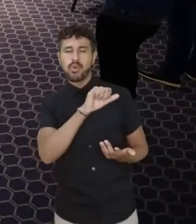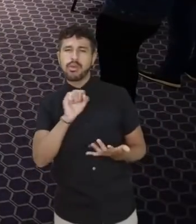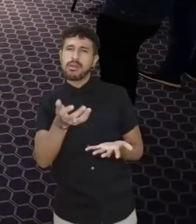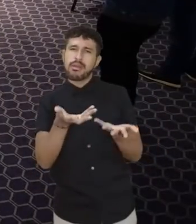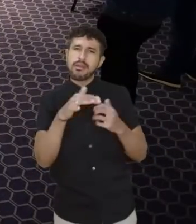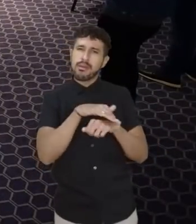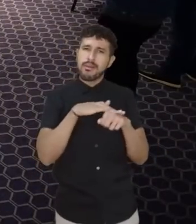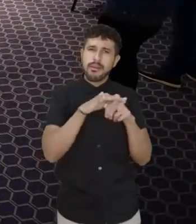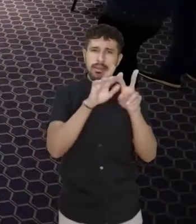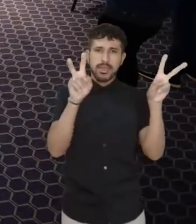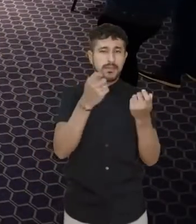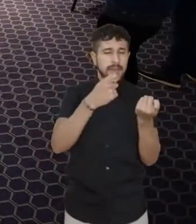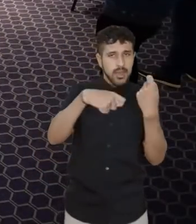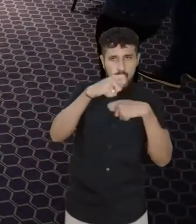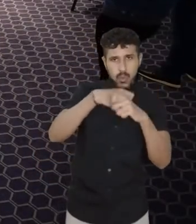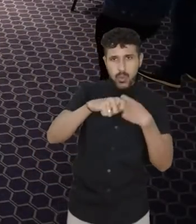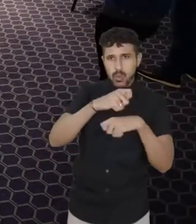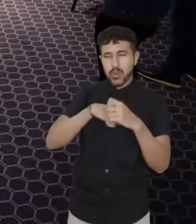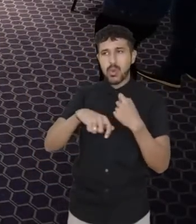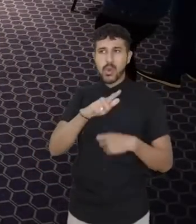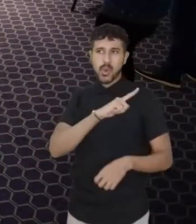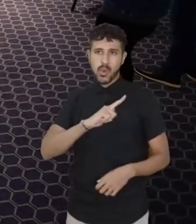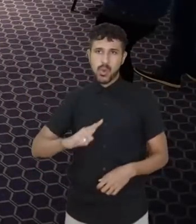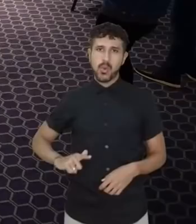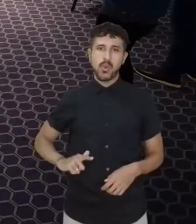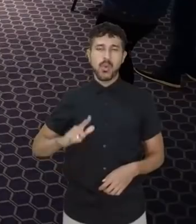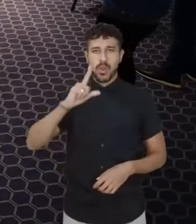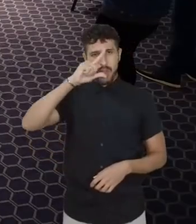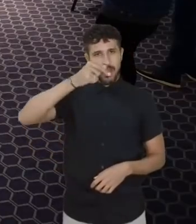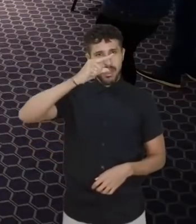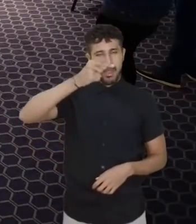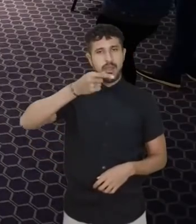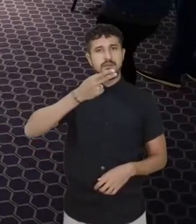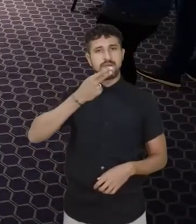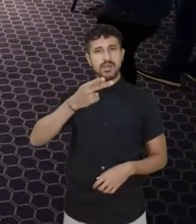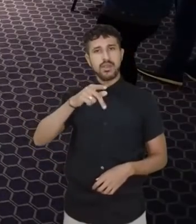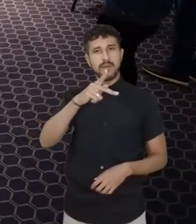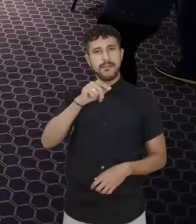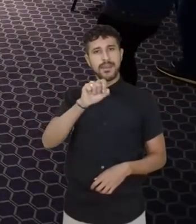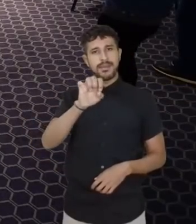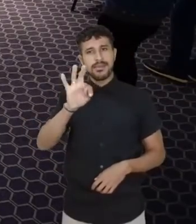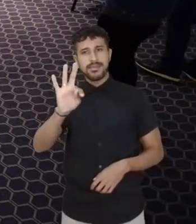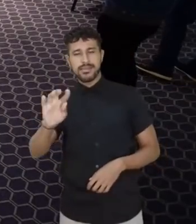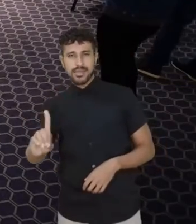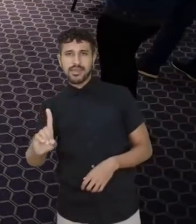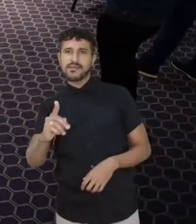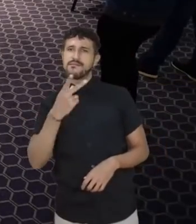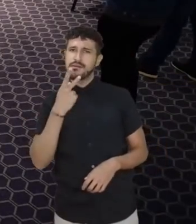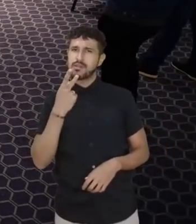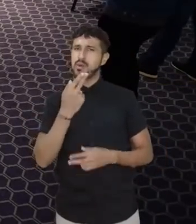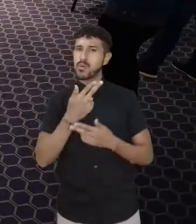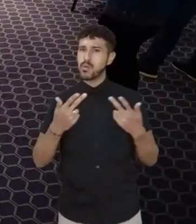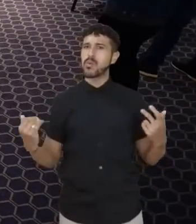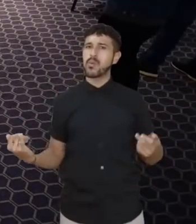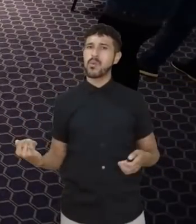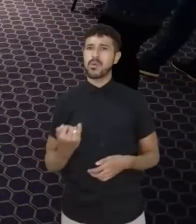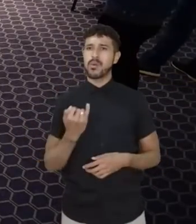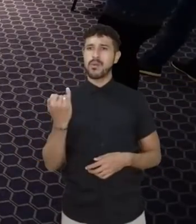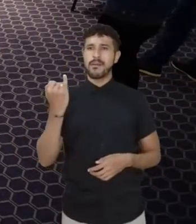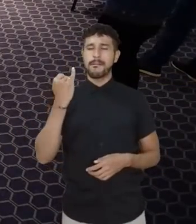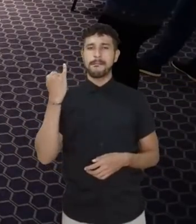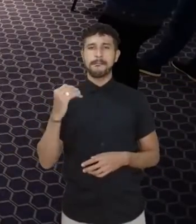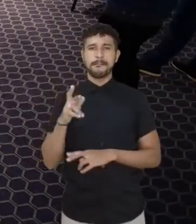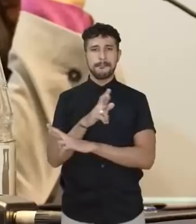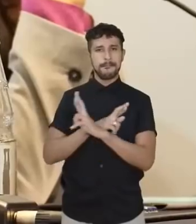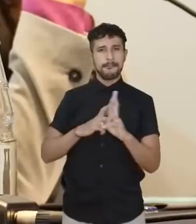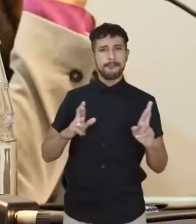um tema que o governador Geraldo Alckmin falou, e o PSB também, lá no dia, falou que era muito caro. Tem veiculado o nome do